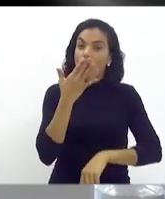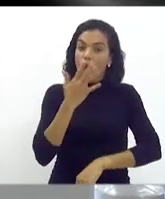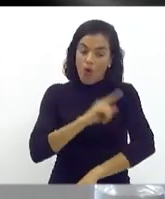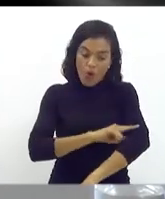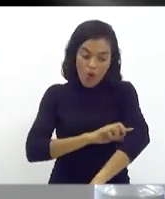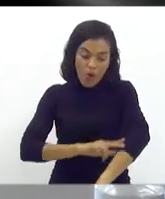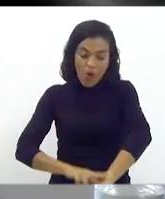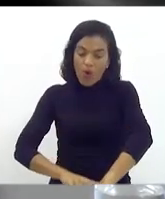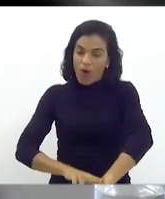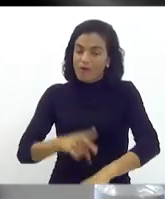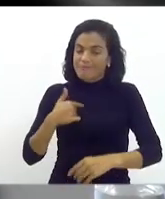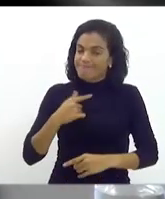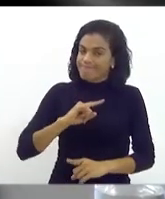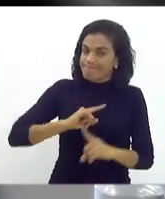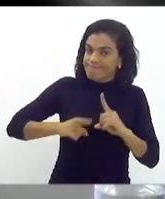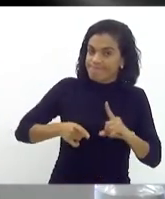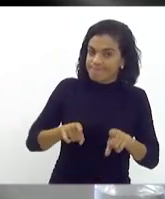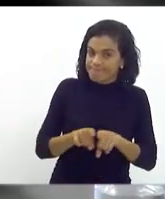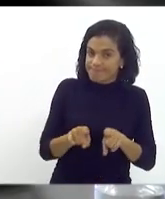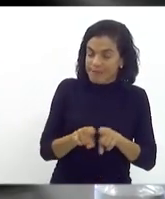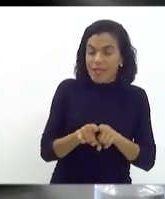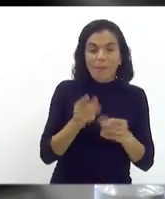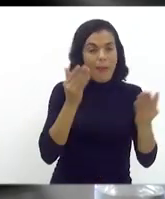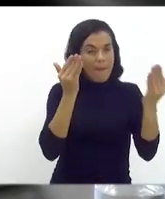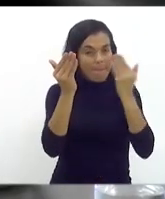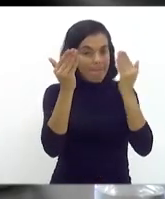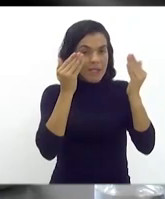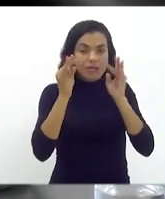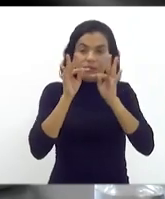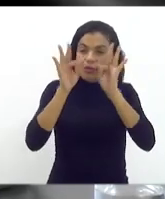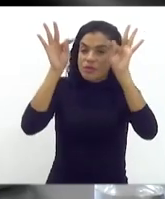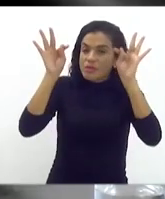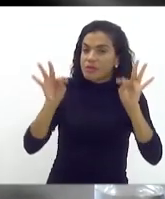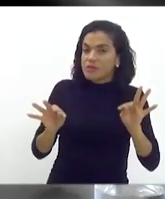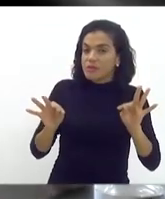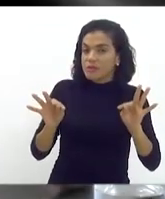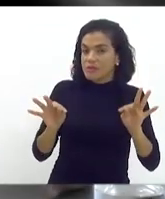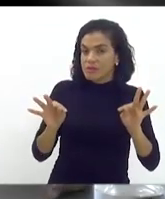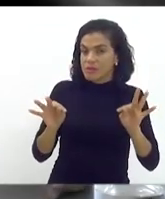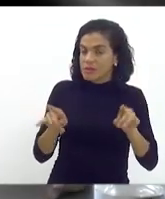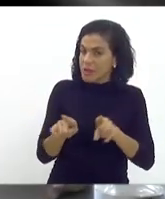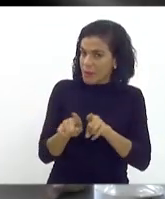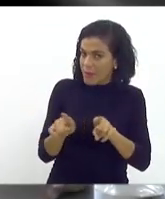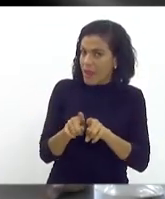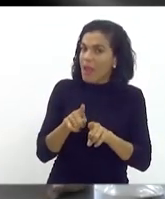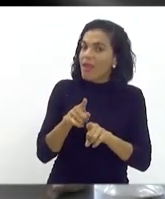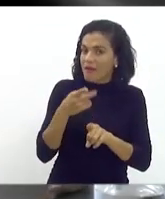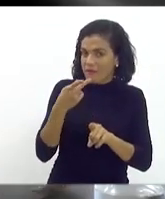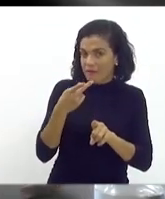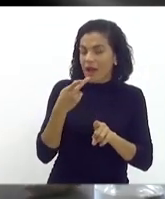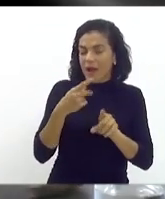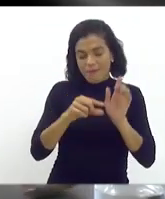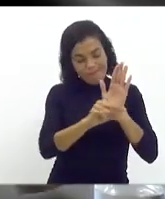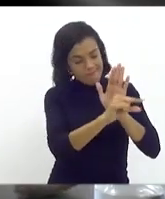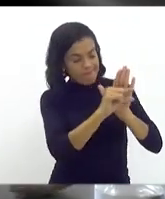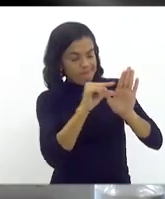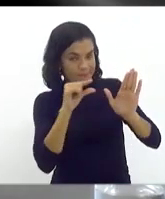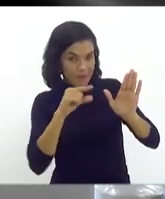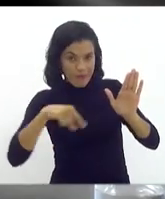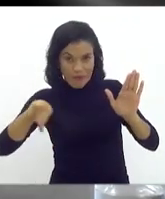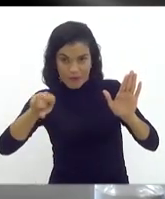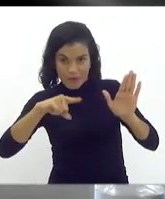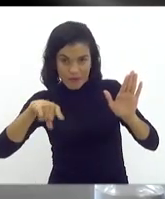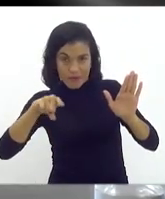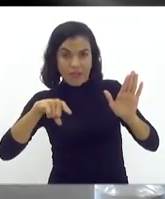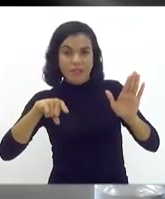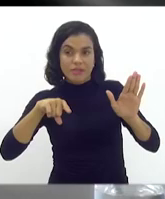é a psicologia do testemunho ela menciona E aí certamente vocês vão